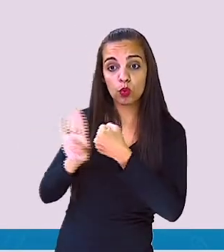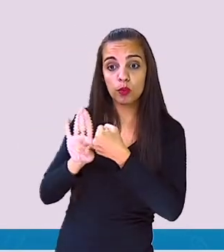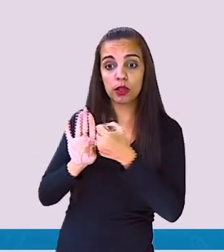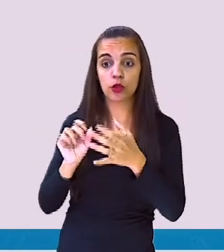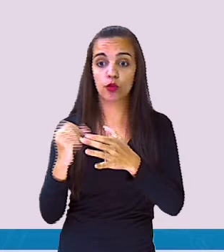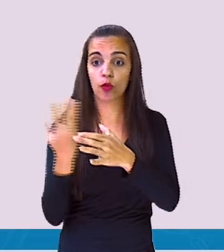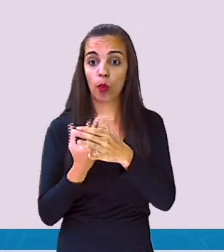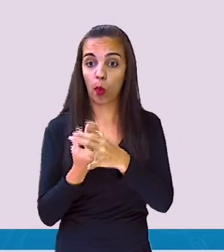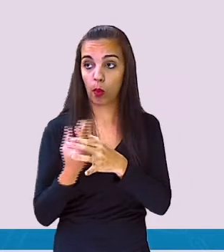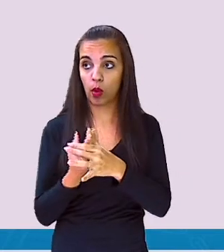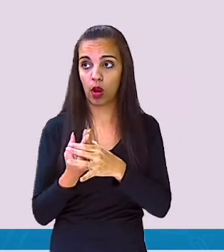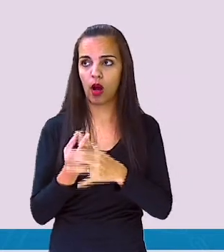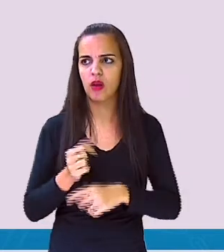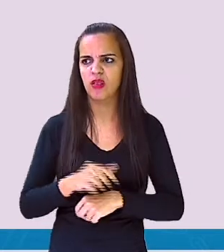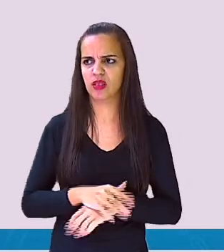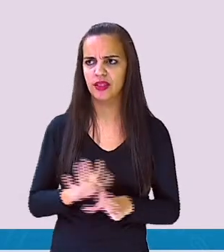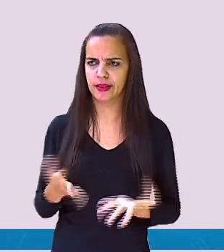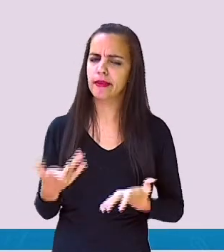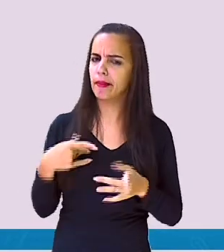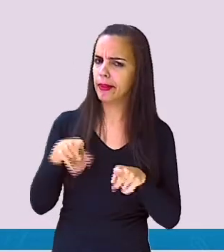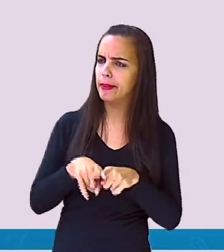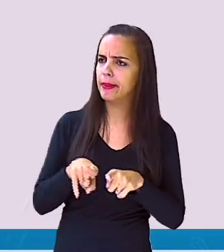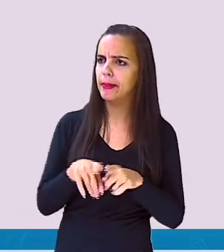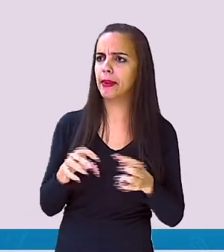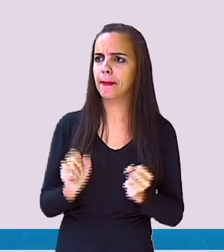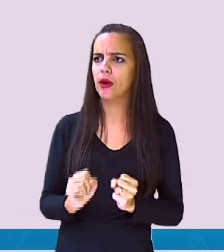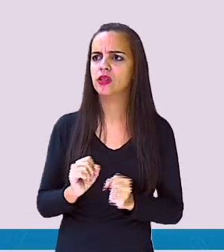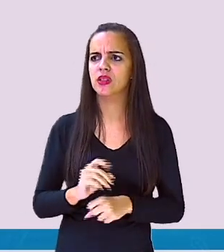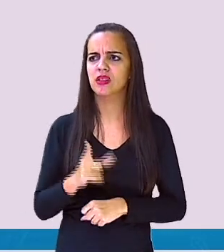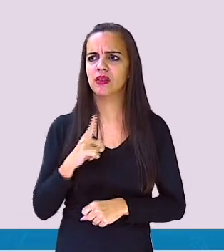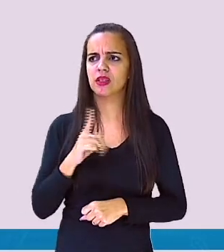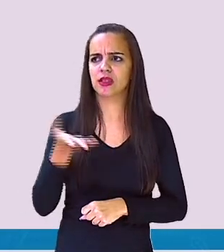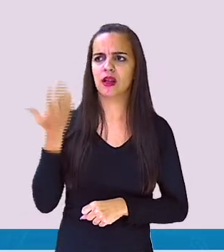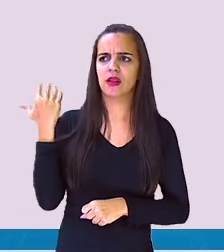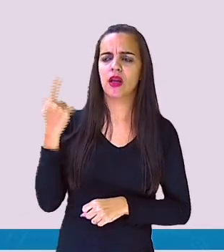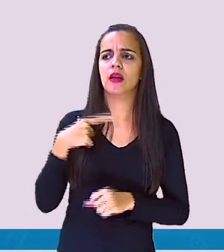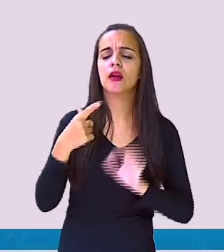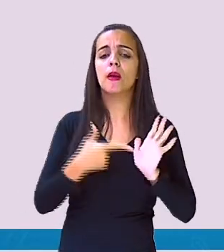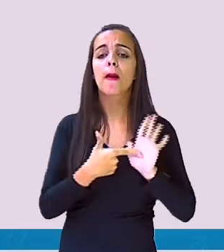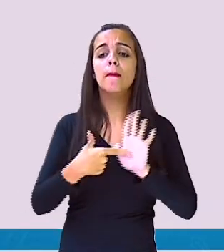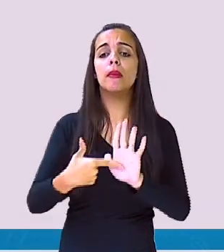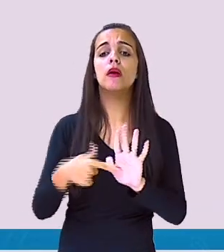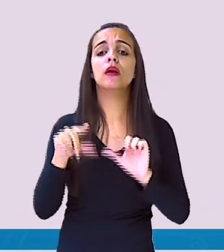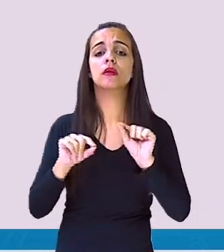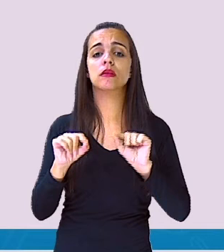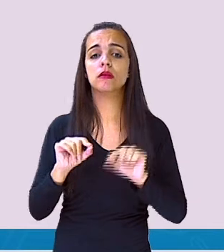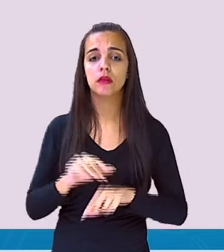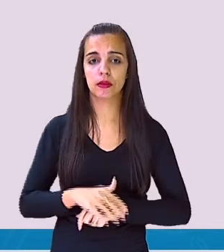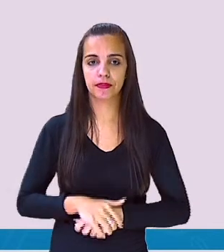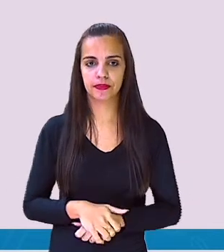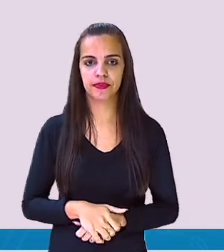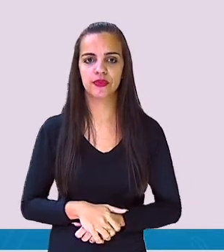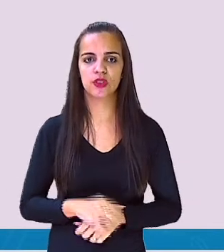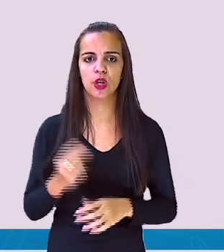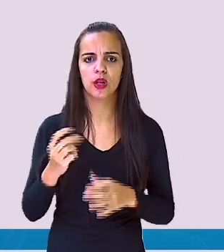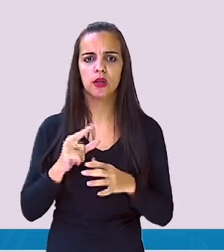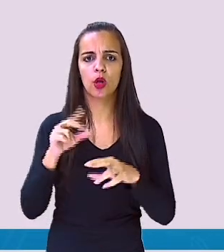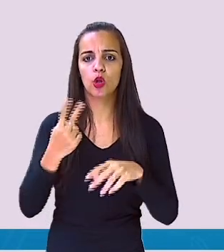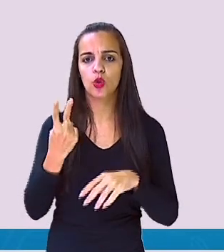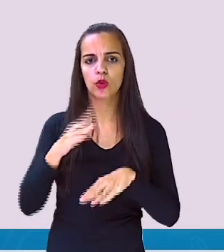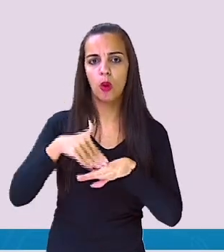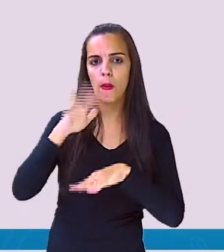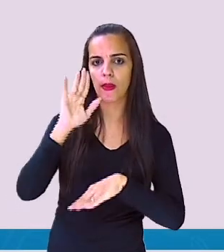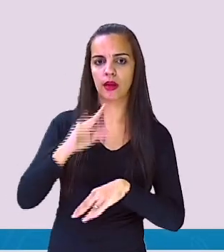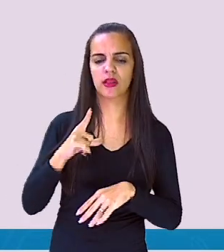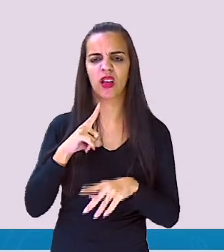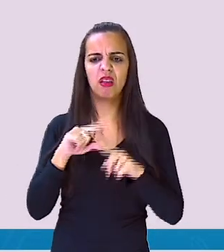plural. Jamais será, né, pessoal? Sujeito composto é aquele que apresenta dois núcleos.